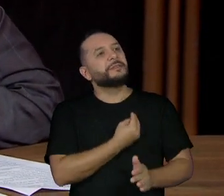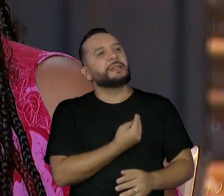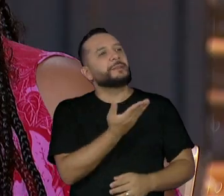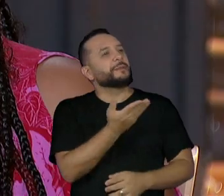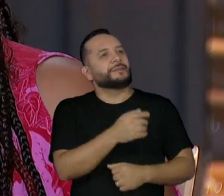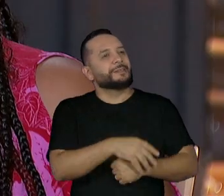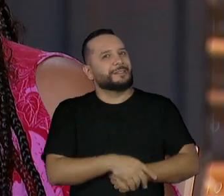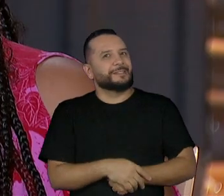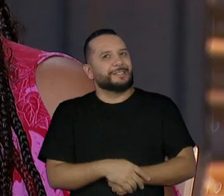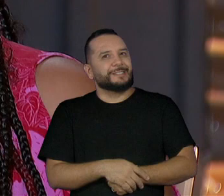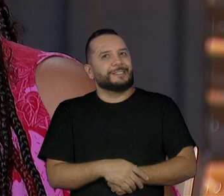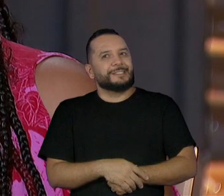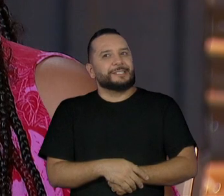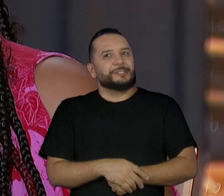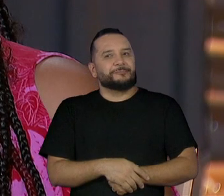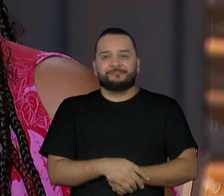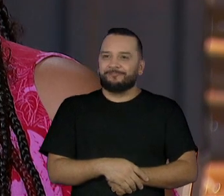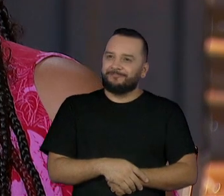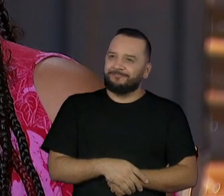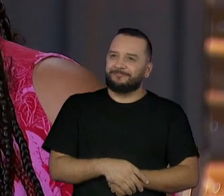Tamires?